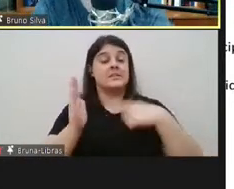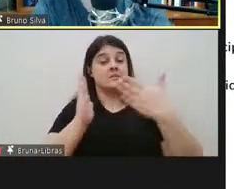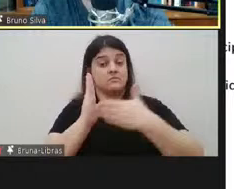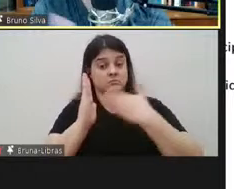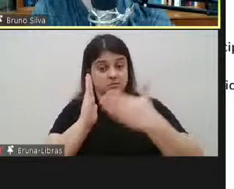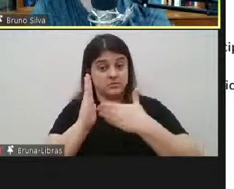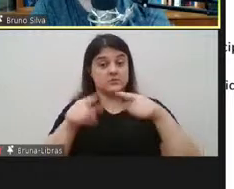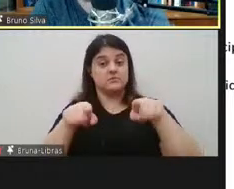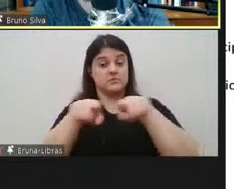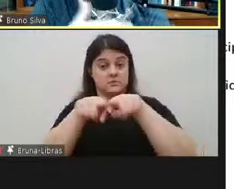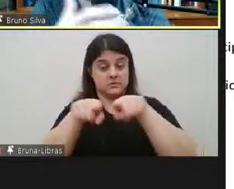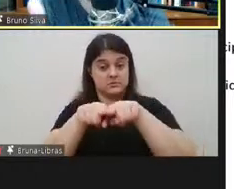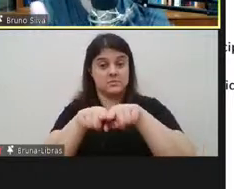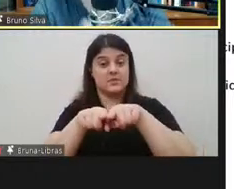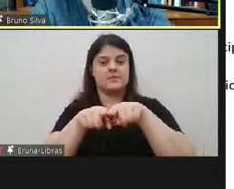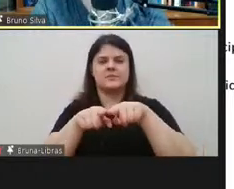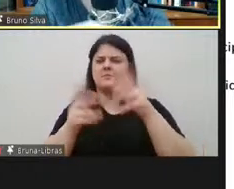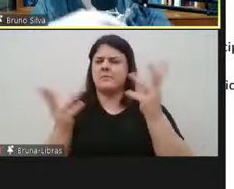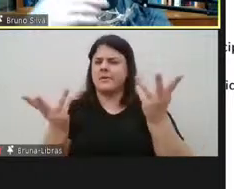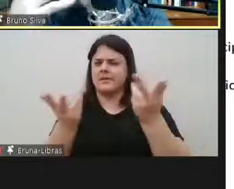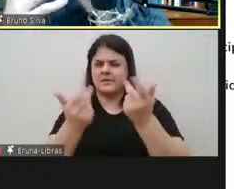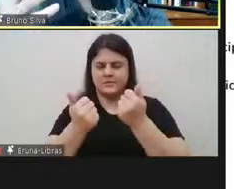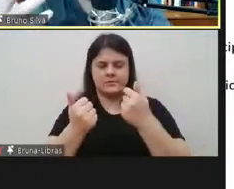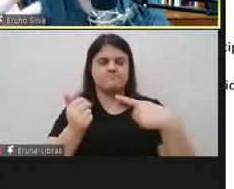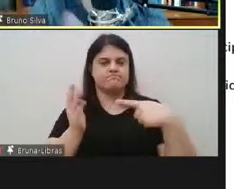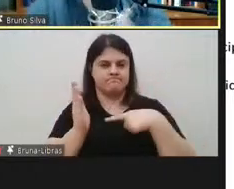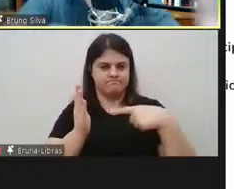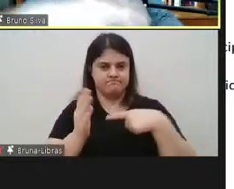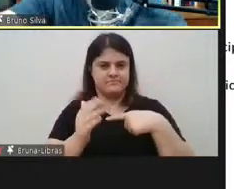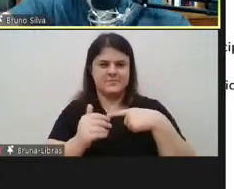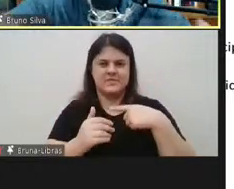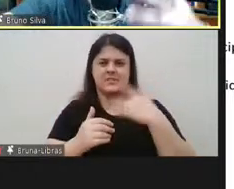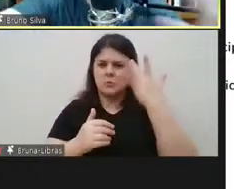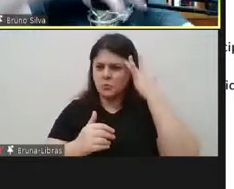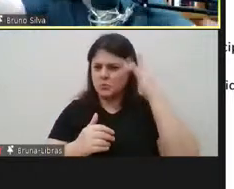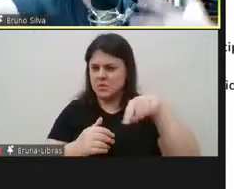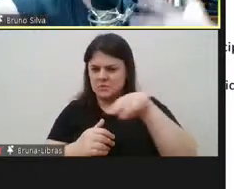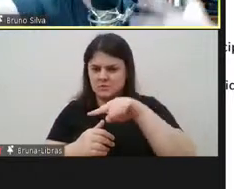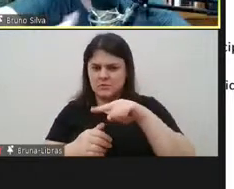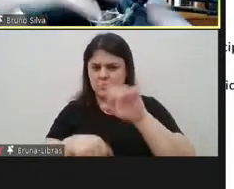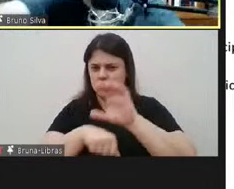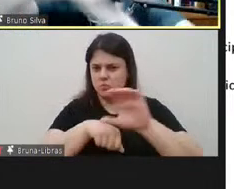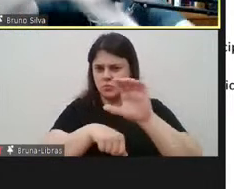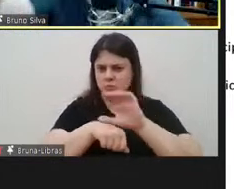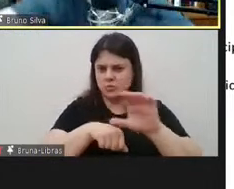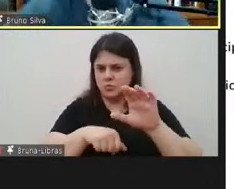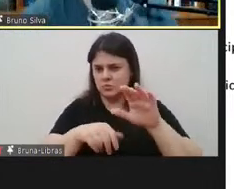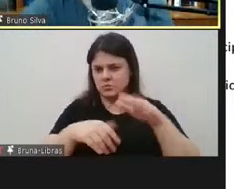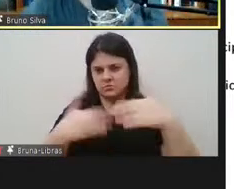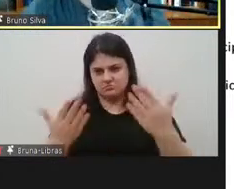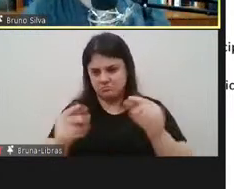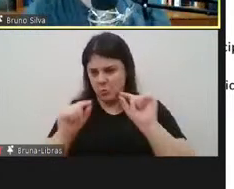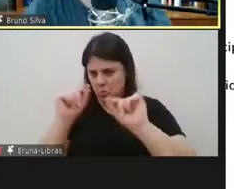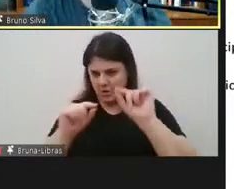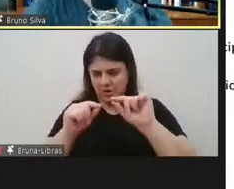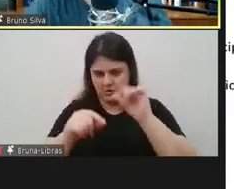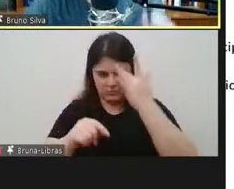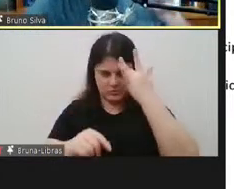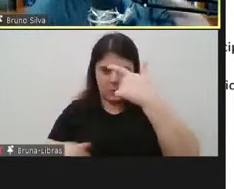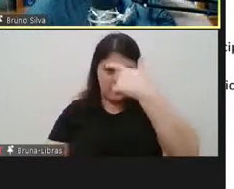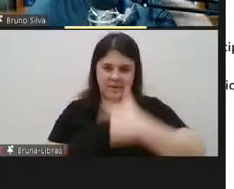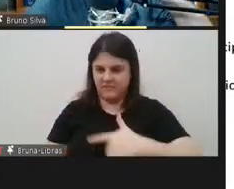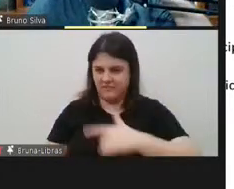livro aliás inclusive que é um dos livros fantásticos é eu não sei se tem gente aqui em cima do curso do humanas eram coisa tudo bem o